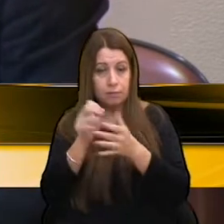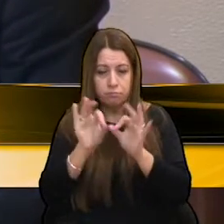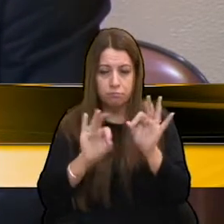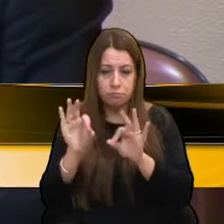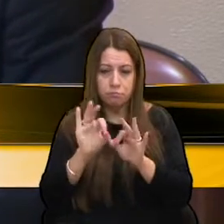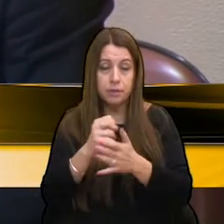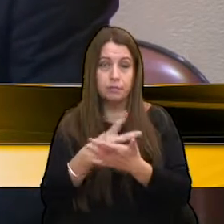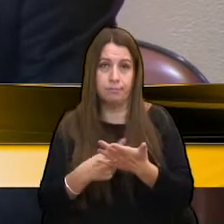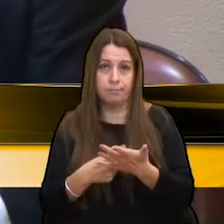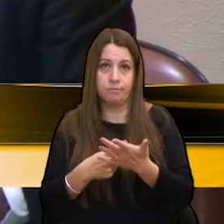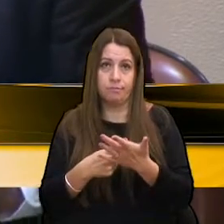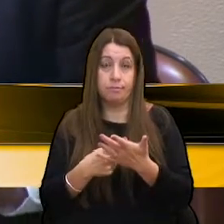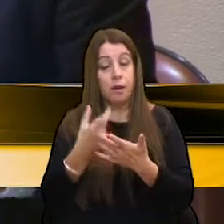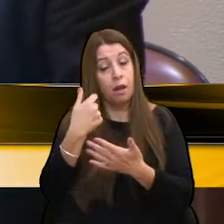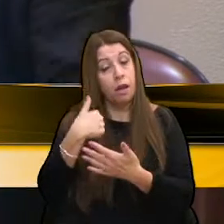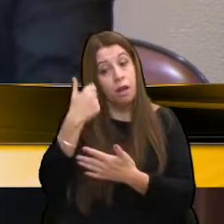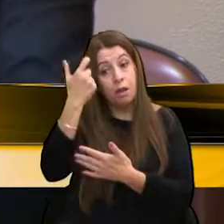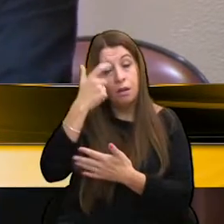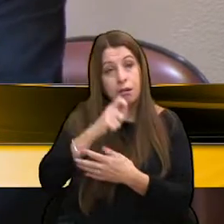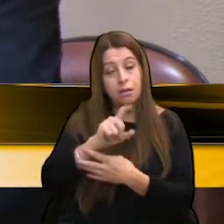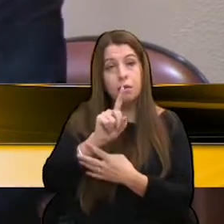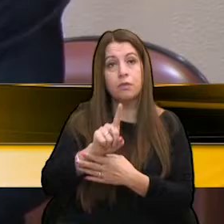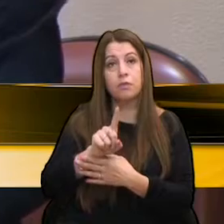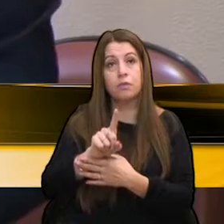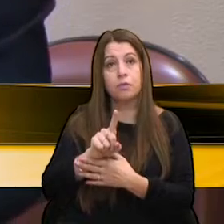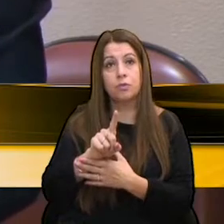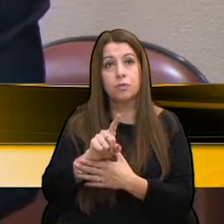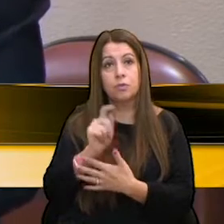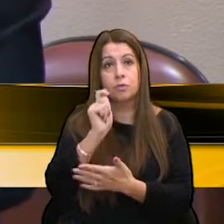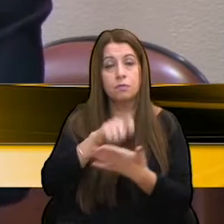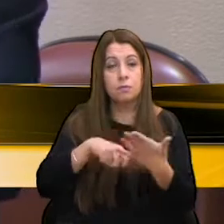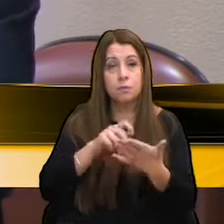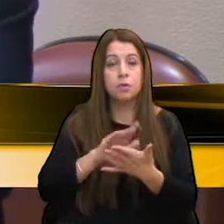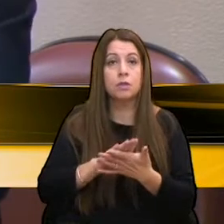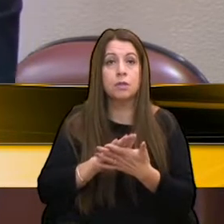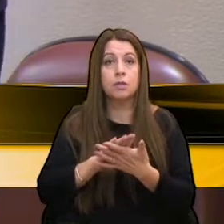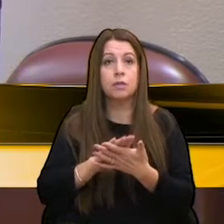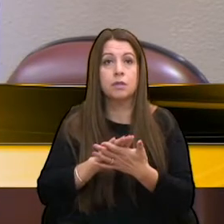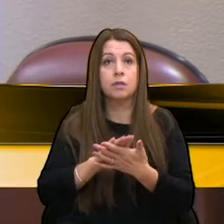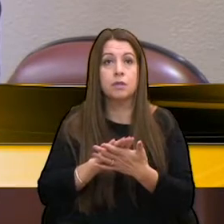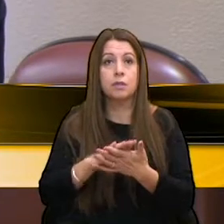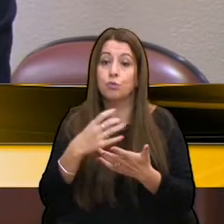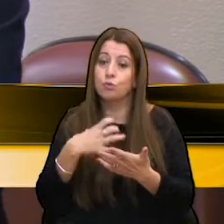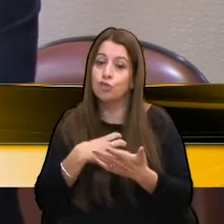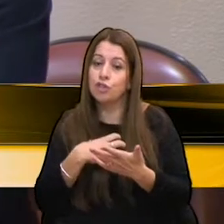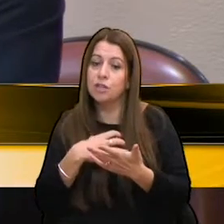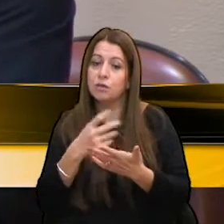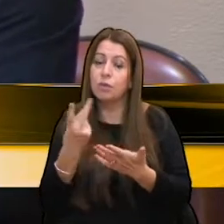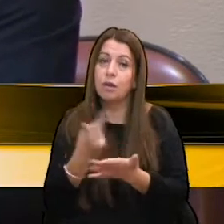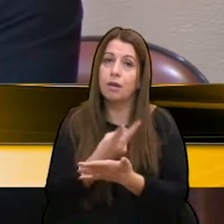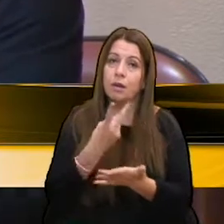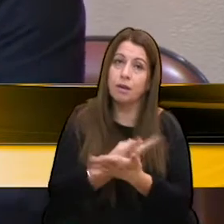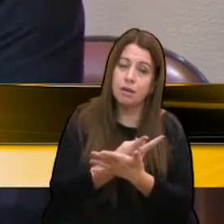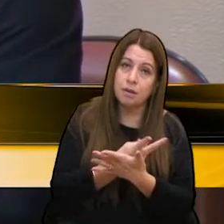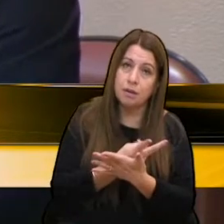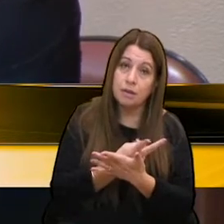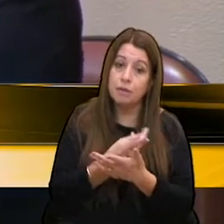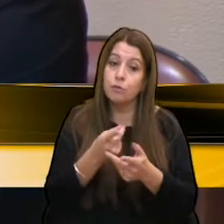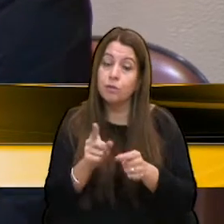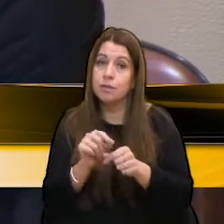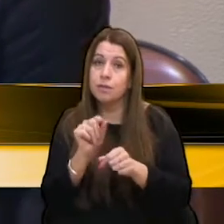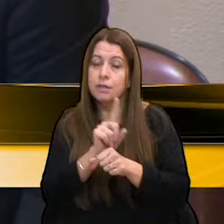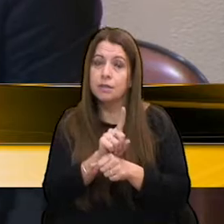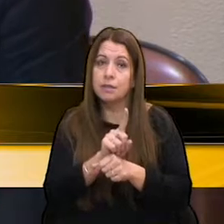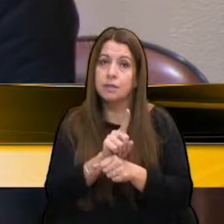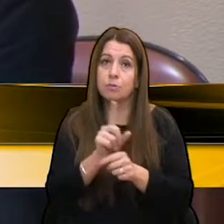consertar o projeto, mas acho que protocolei a medida errada. Ao invés de nós suprimirmos